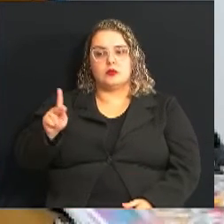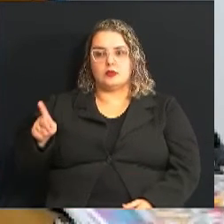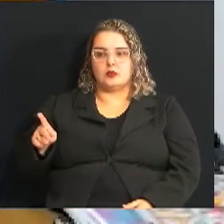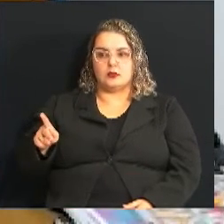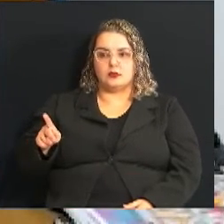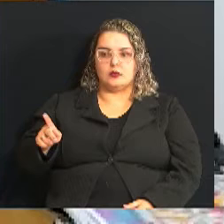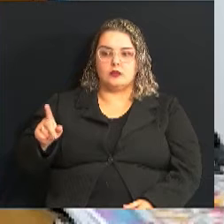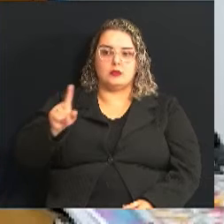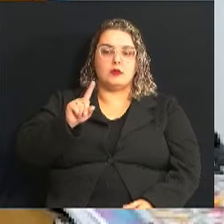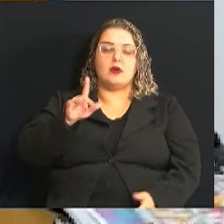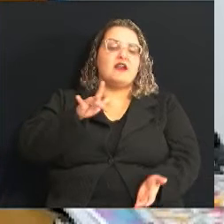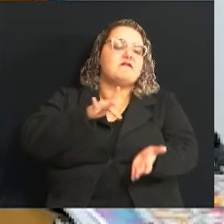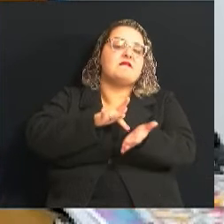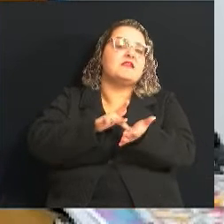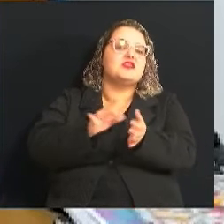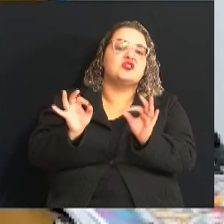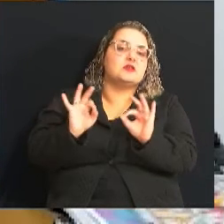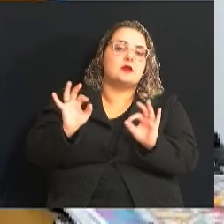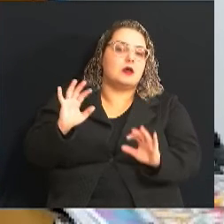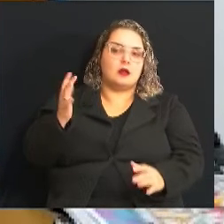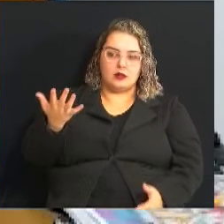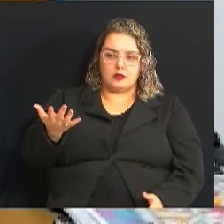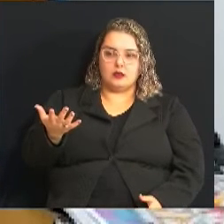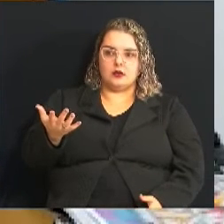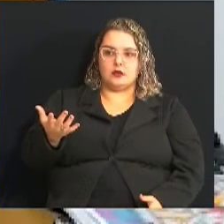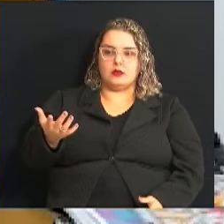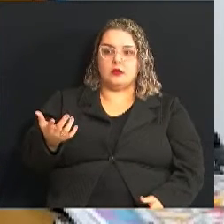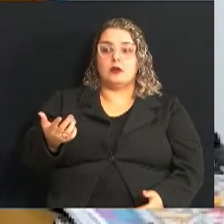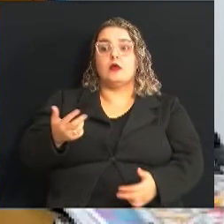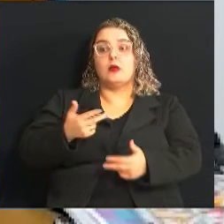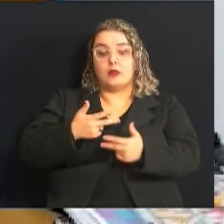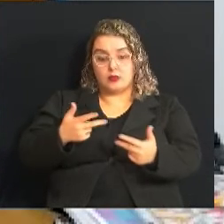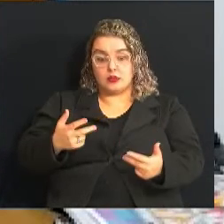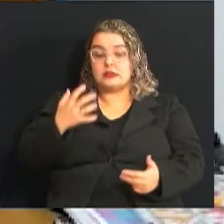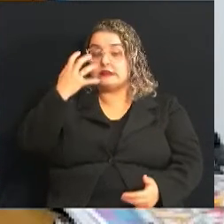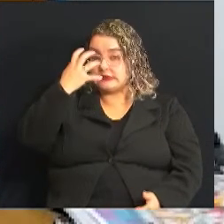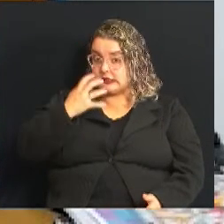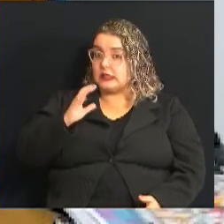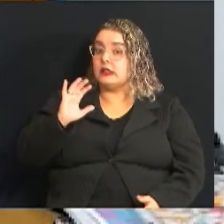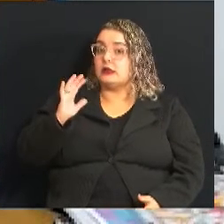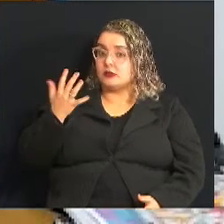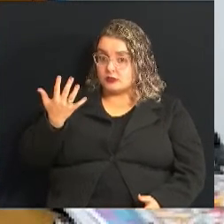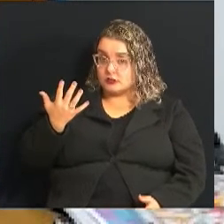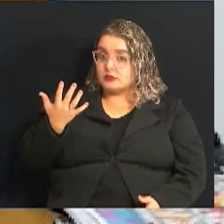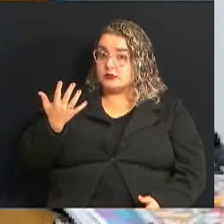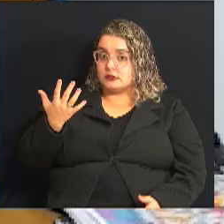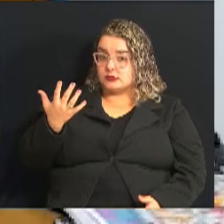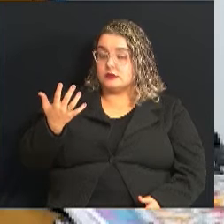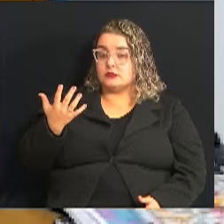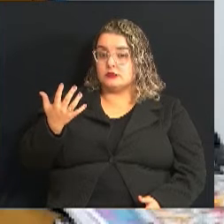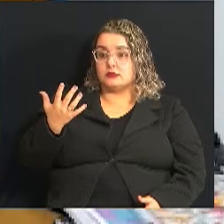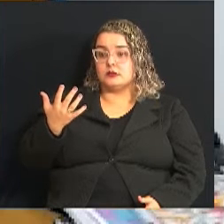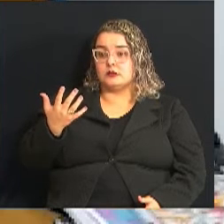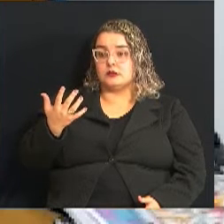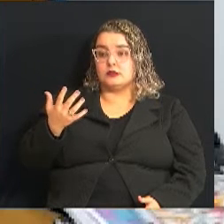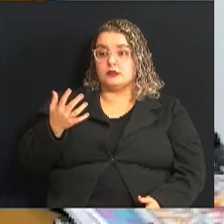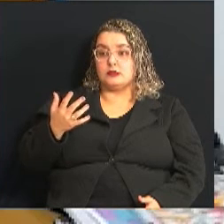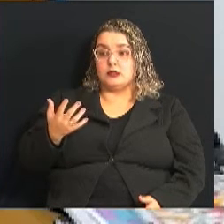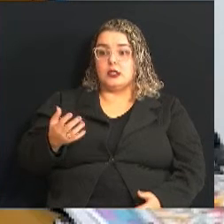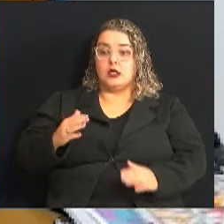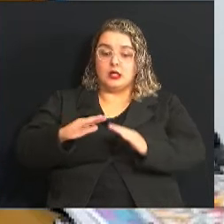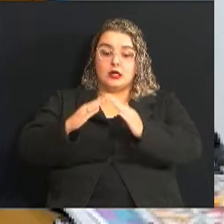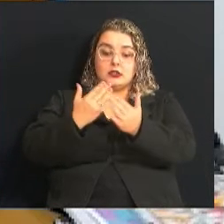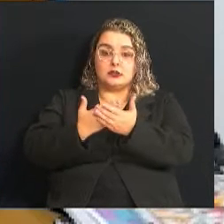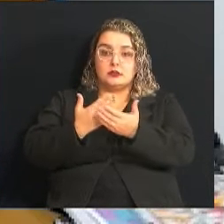fingir que nada aconteceu, porque algo grave aconteceu. Então, essa escola poder criar um espaço de